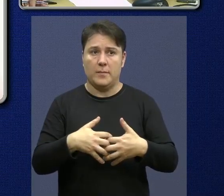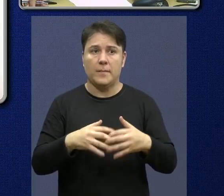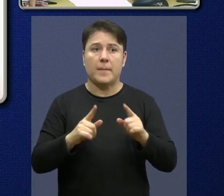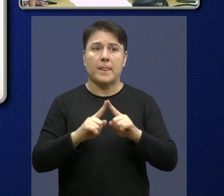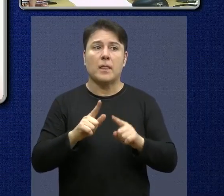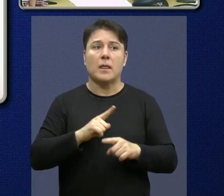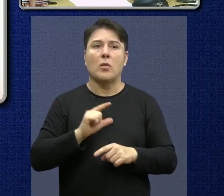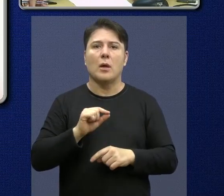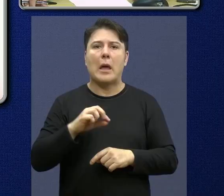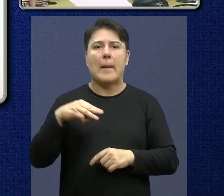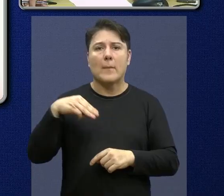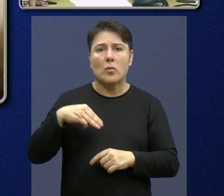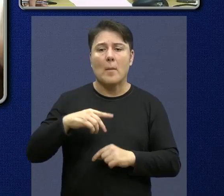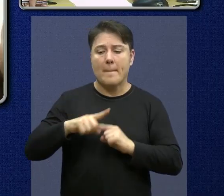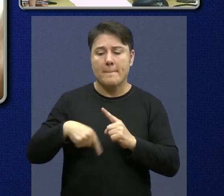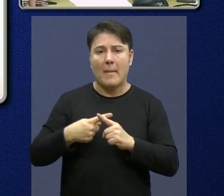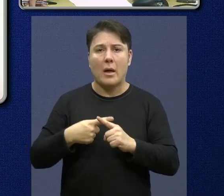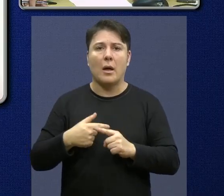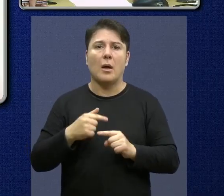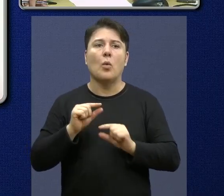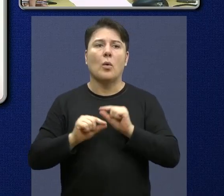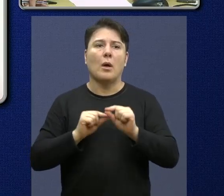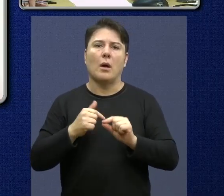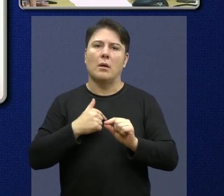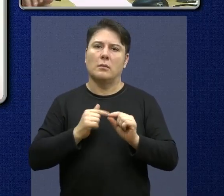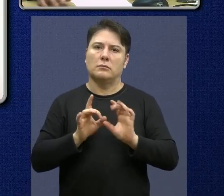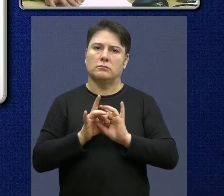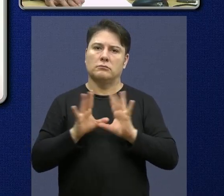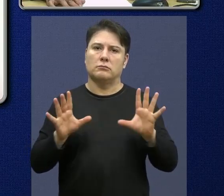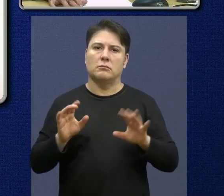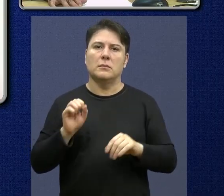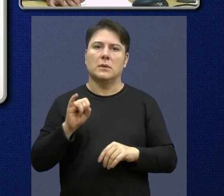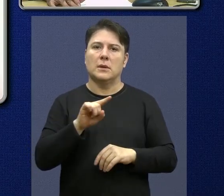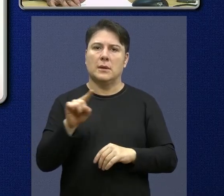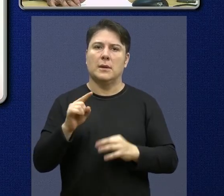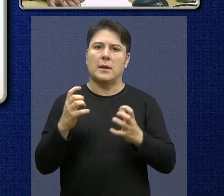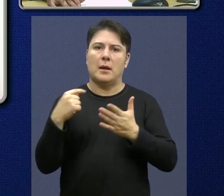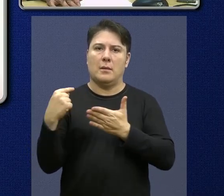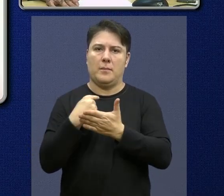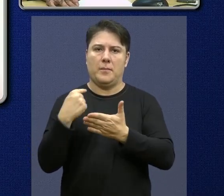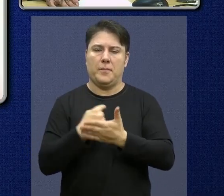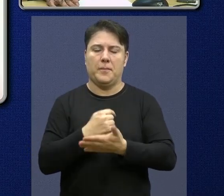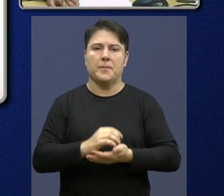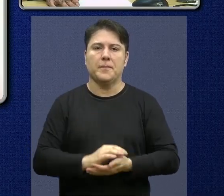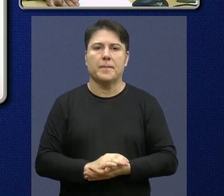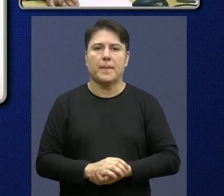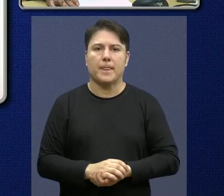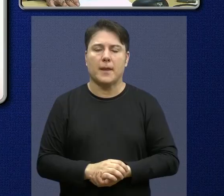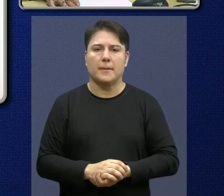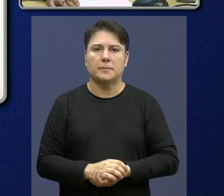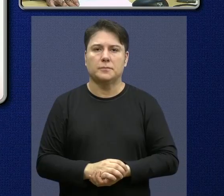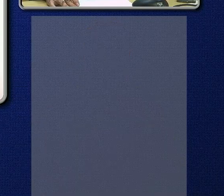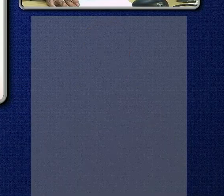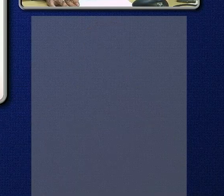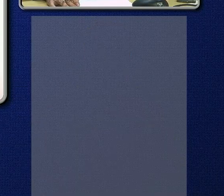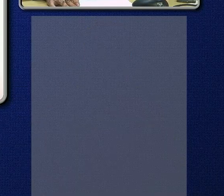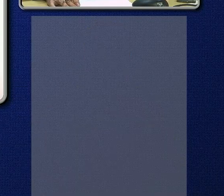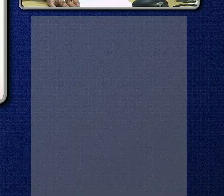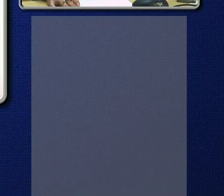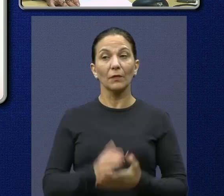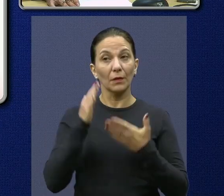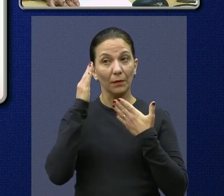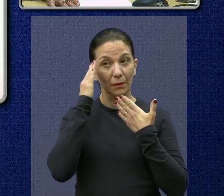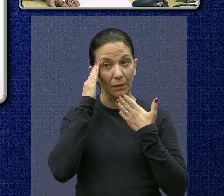mais alguns minutinhos fico à disposição se alguém quiser me fazer alguma pergunta. Muito obrigado, Edilson.